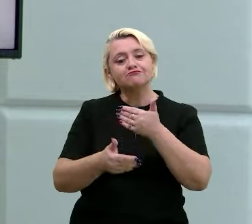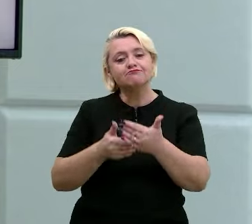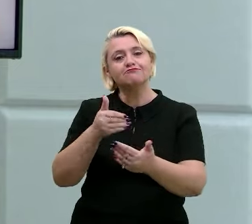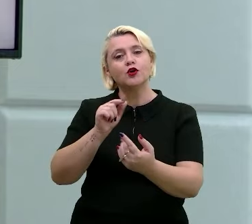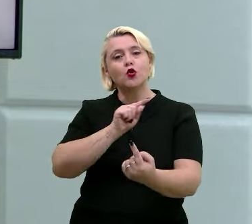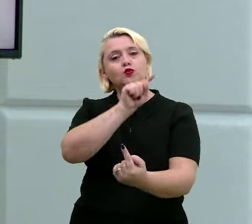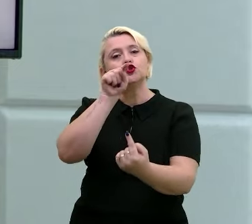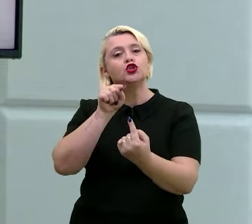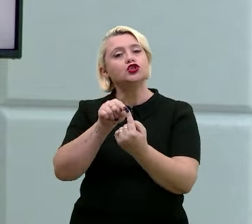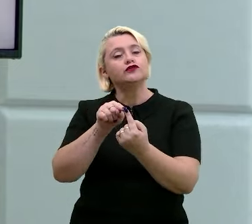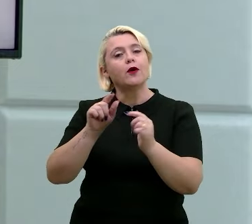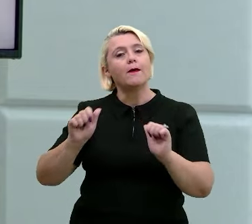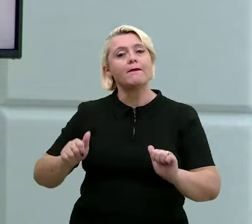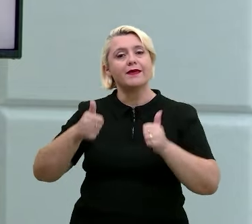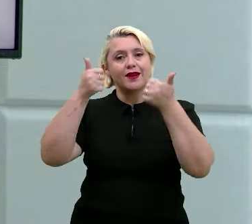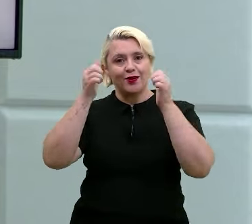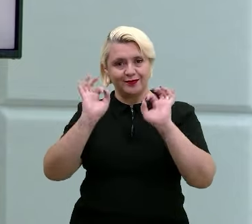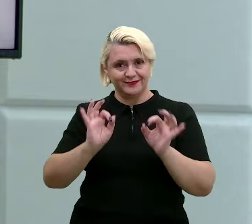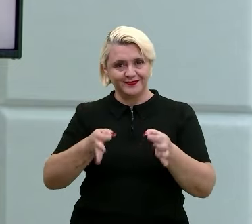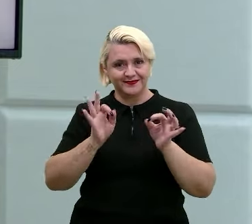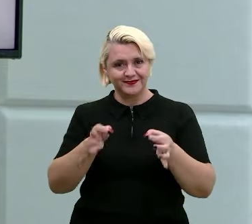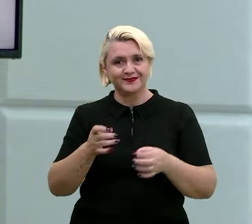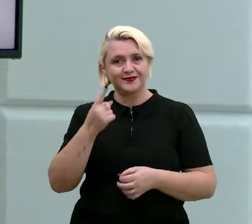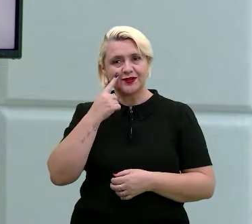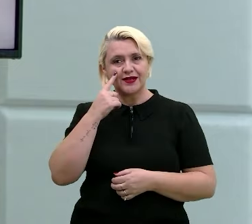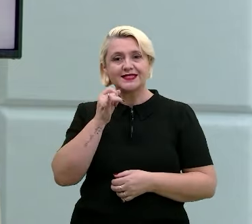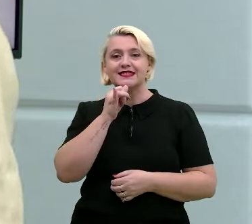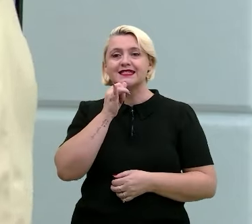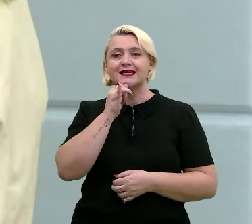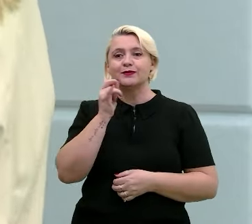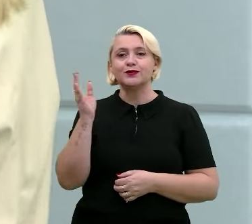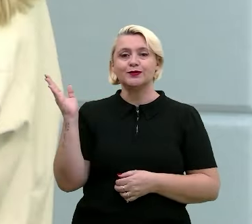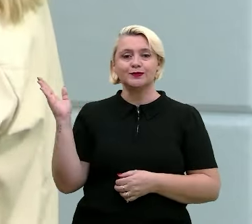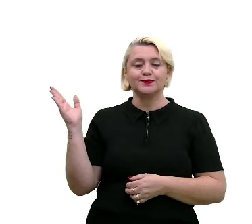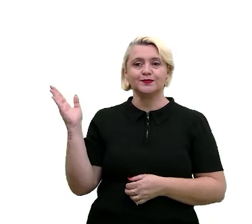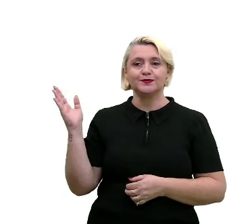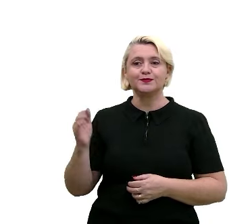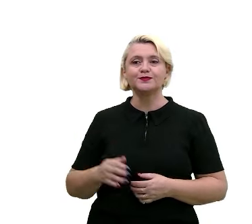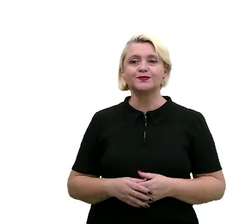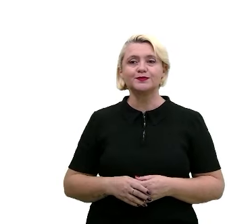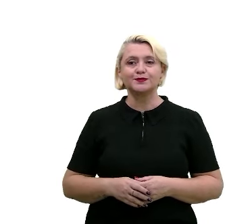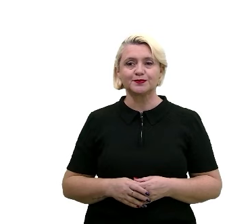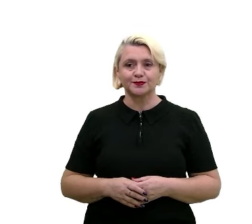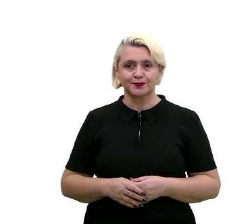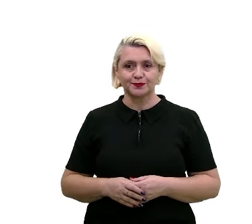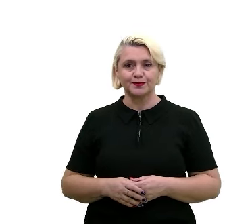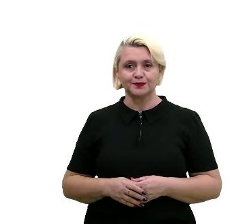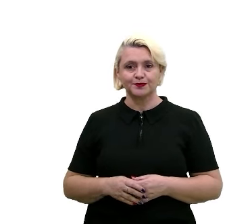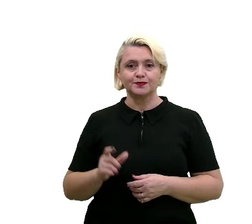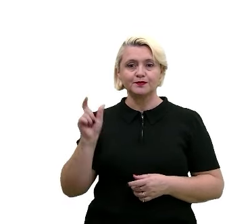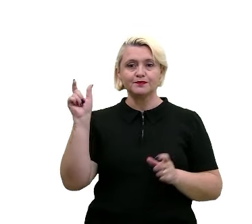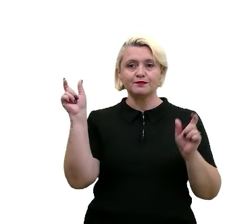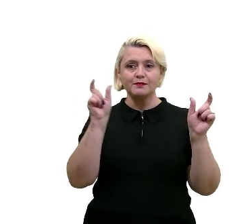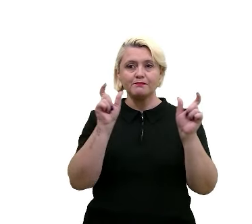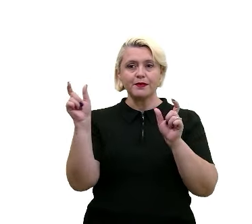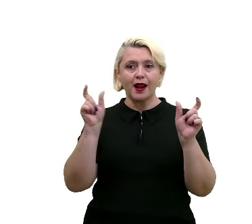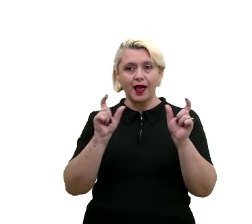um resultado muito maior, certo? Então, aqui um exemplo para vocês de